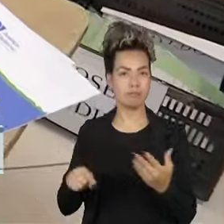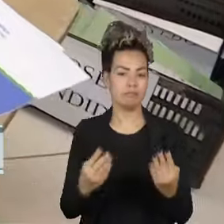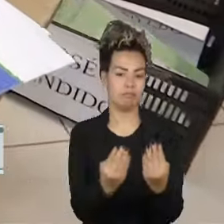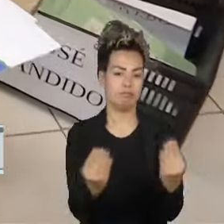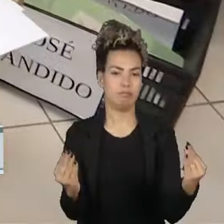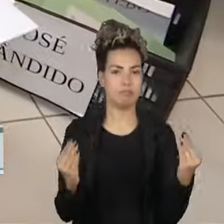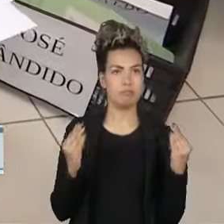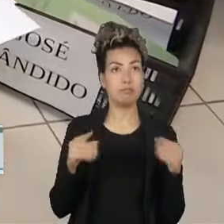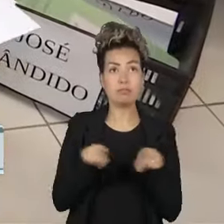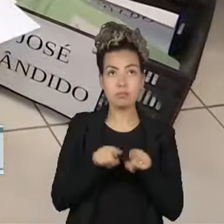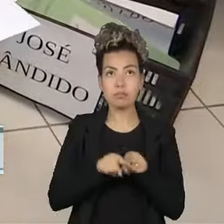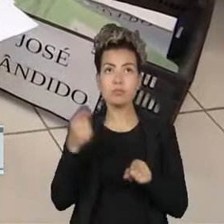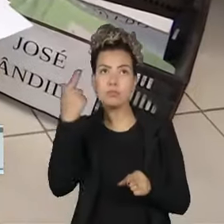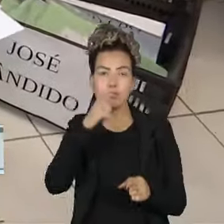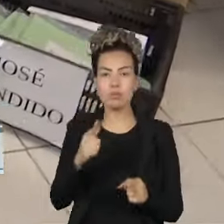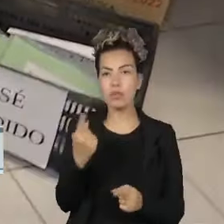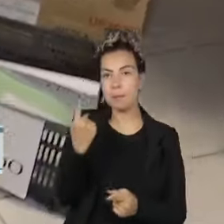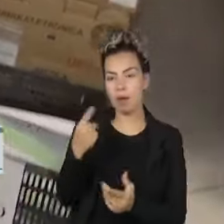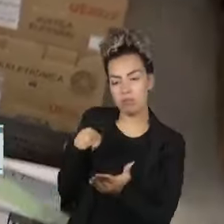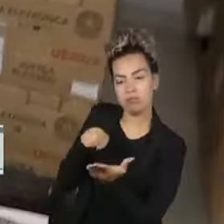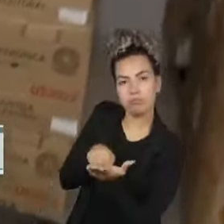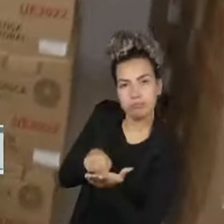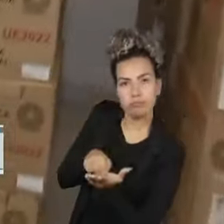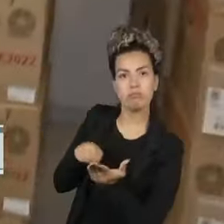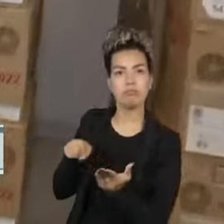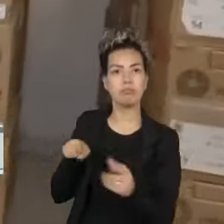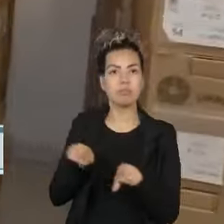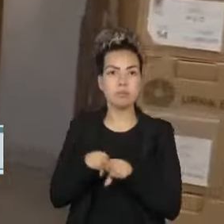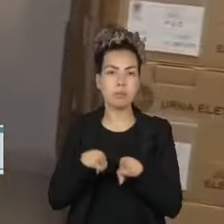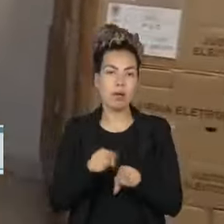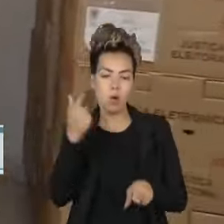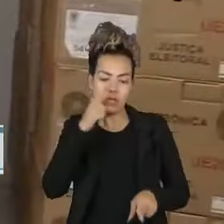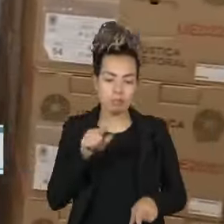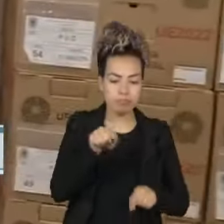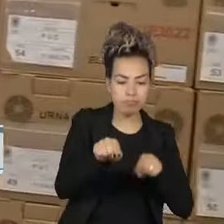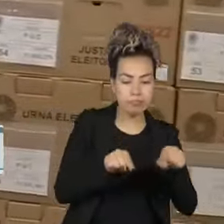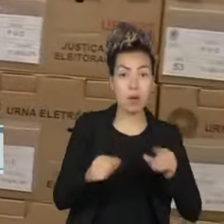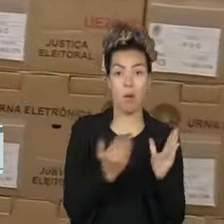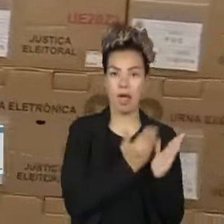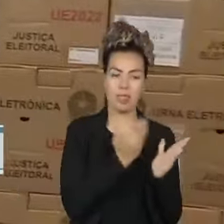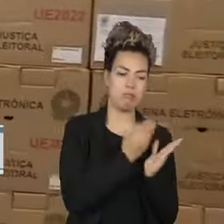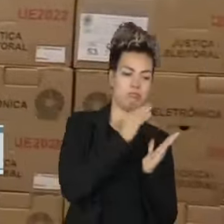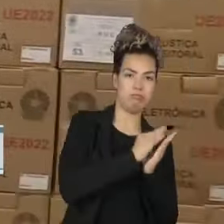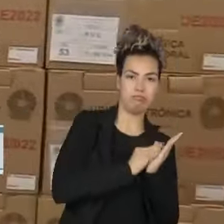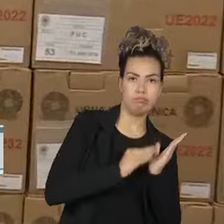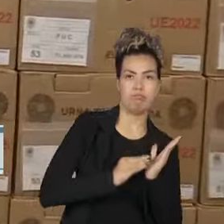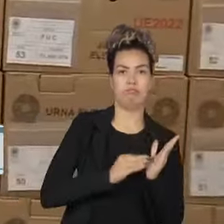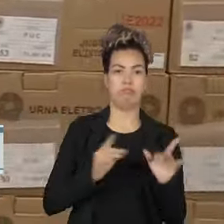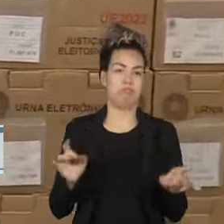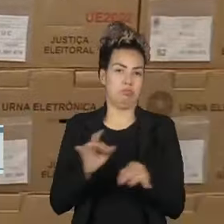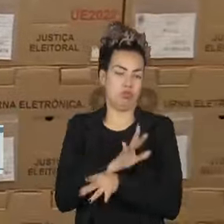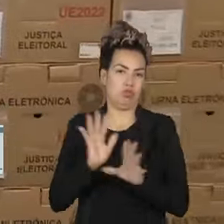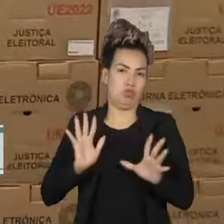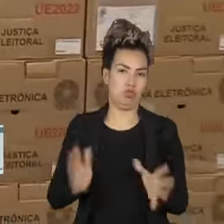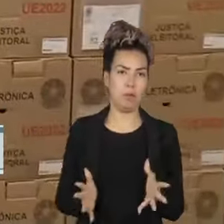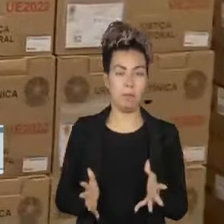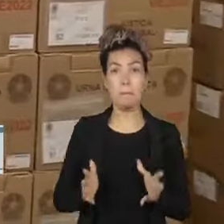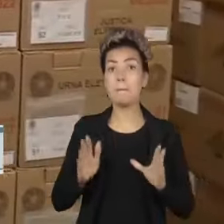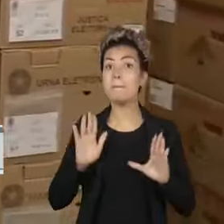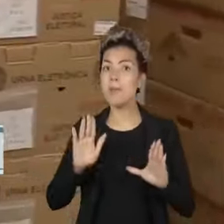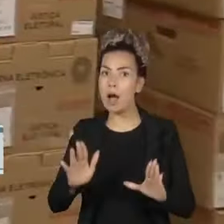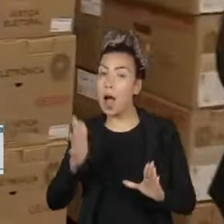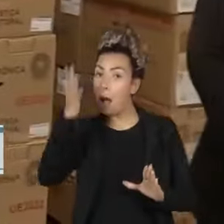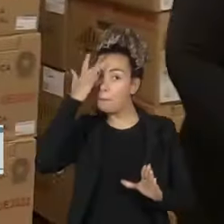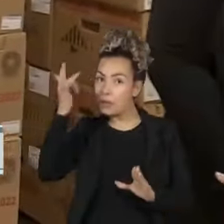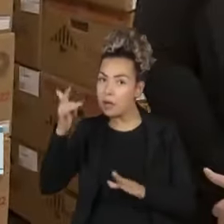biometria e o caderno de votação apesar do envio acontecer entre hoje e amanhã a preparação dessas urnas começou há